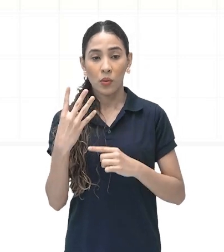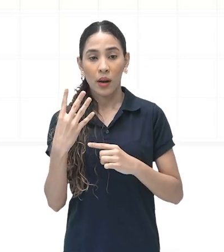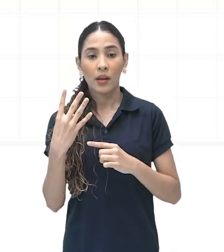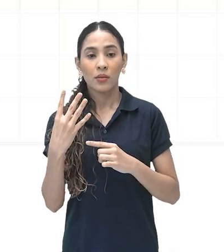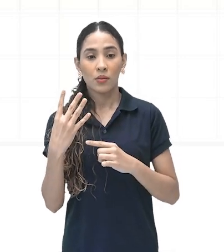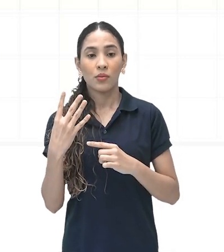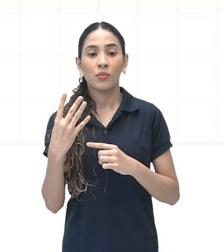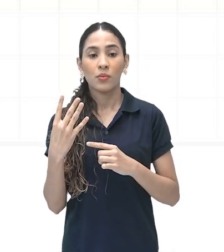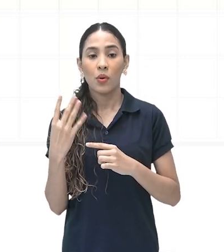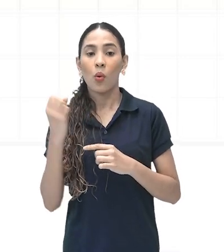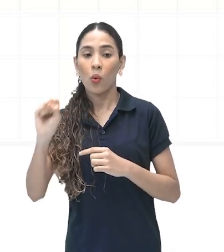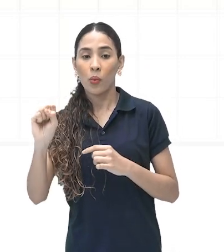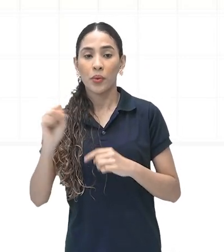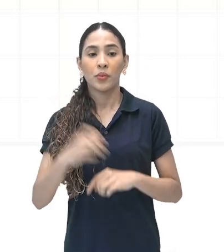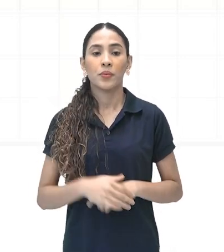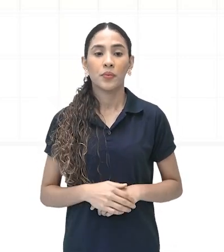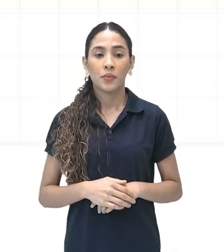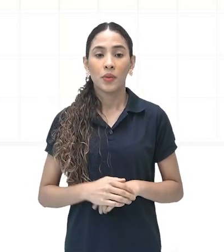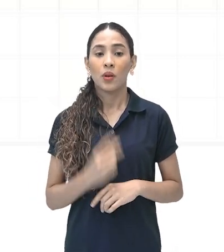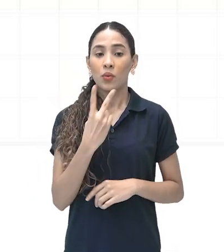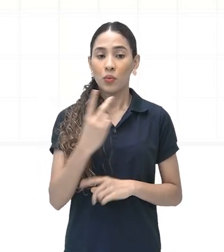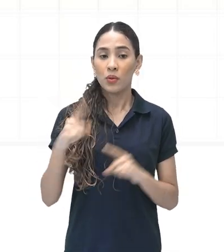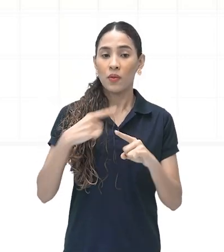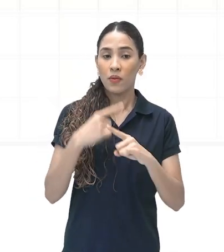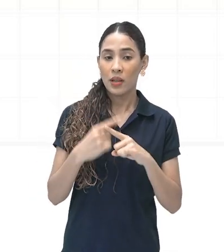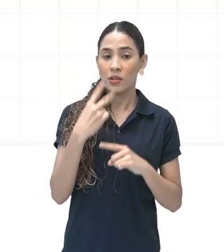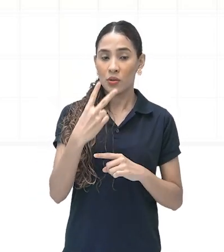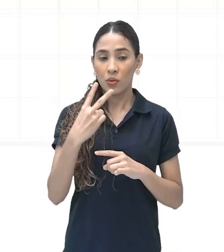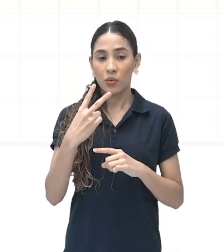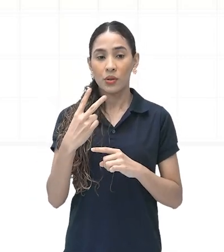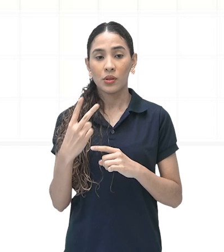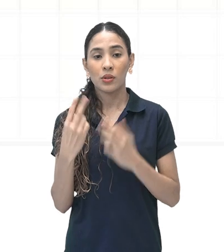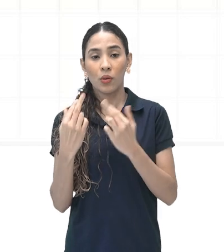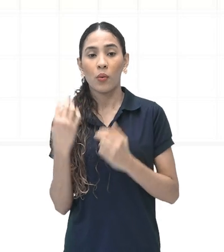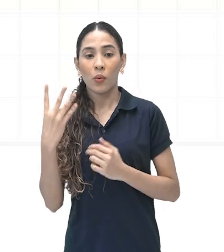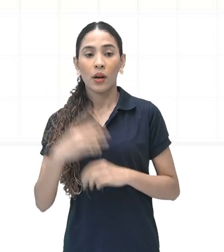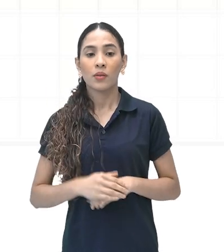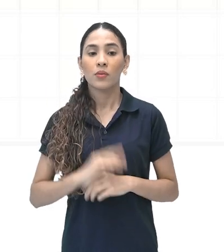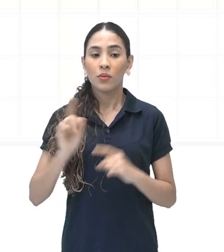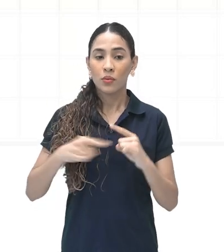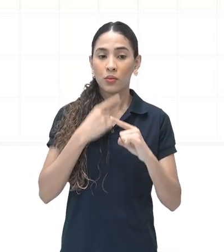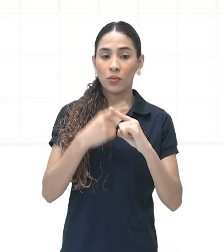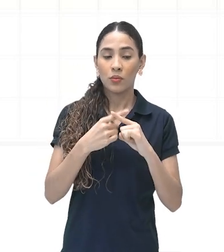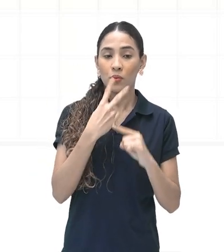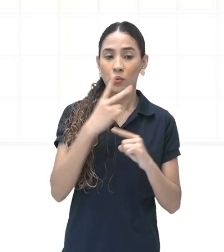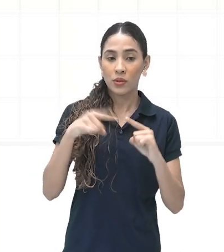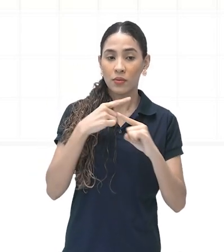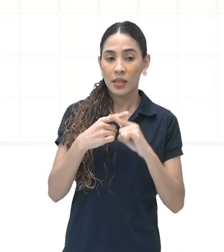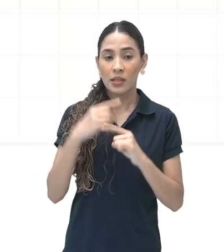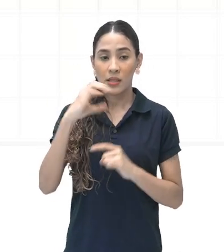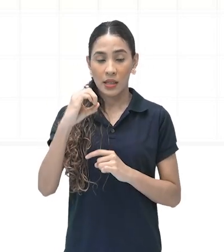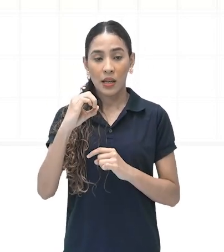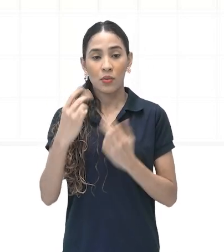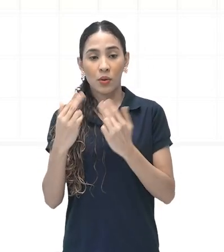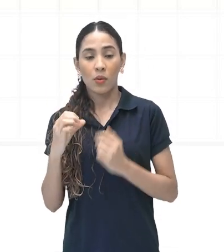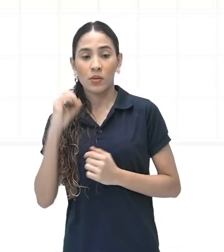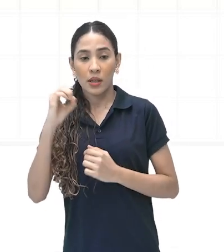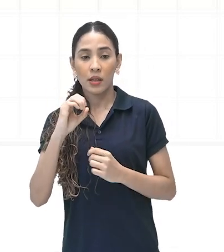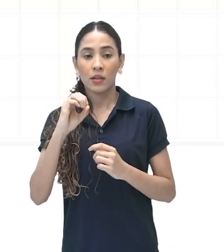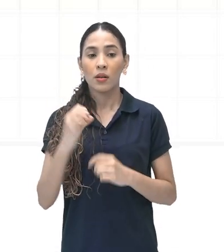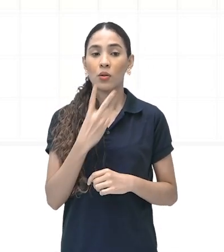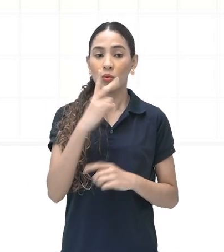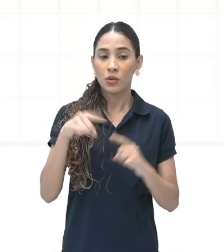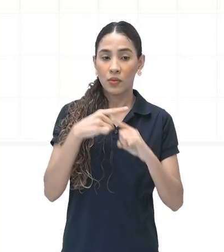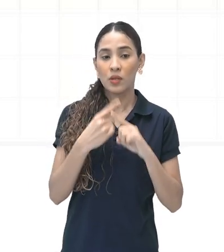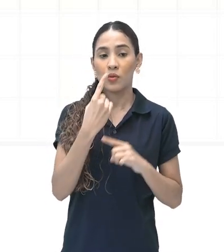aí de cima vai dar 8. 2 vezes o 2 vai dar 4. 2 vezes 0 vai dar 0. E 2 vezes 1